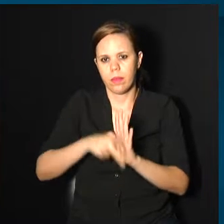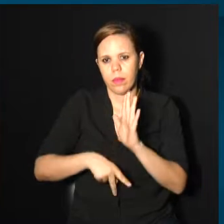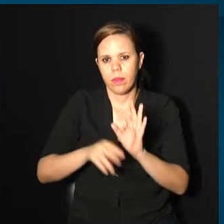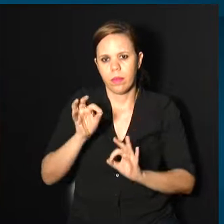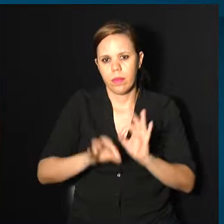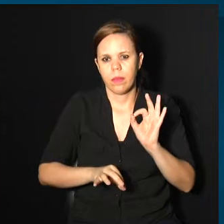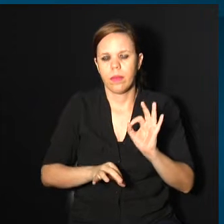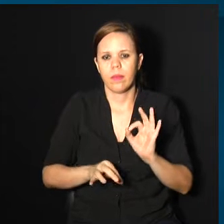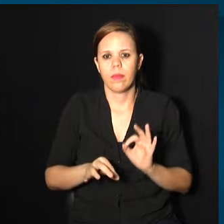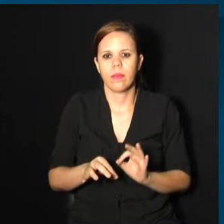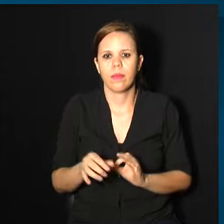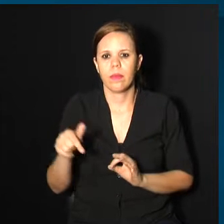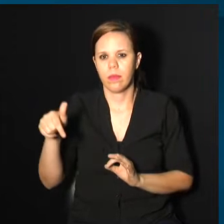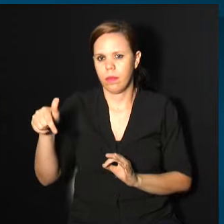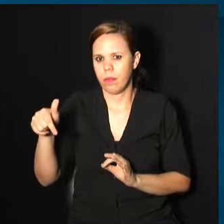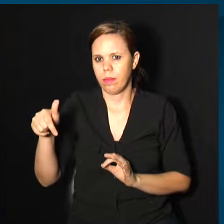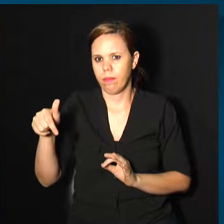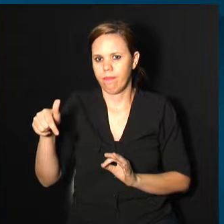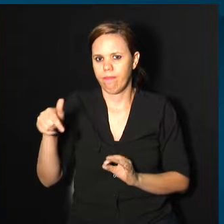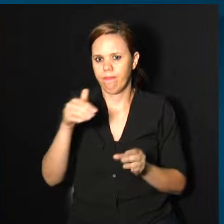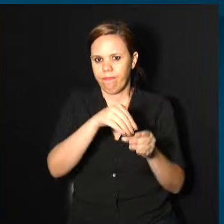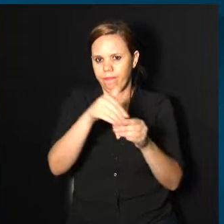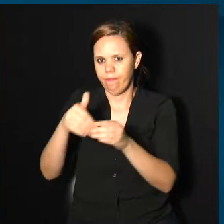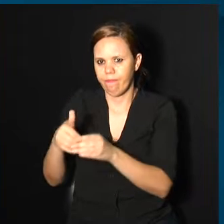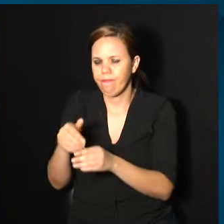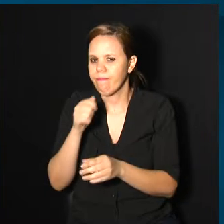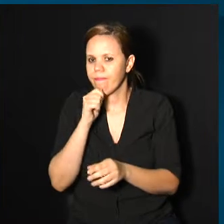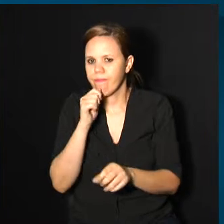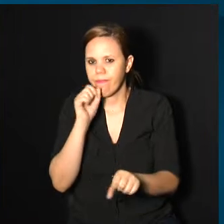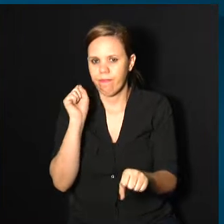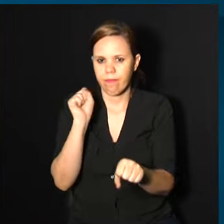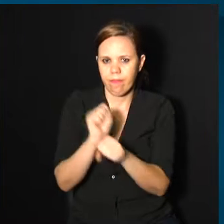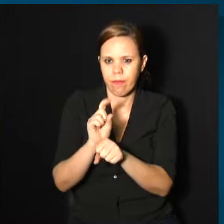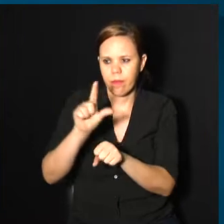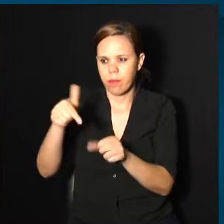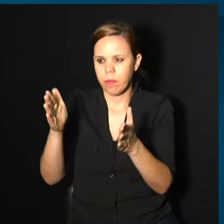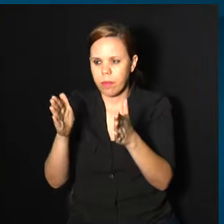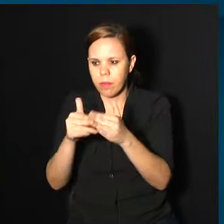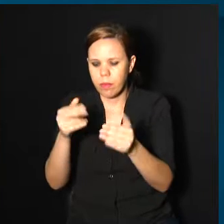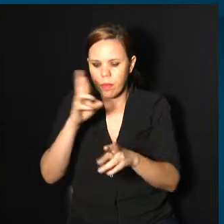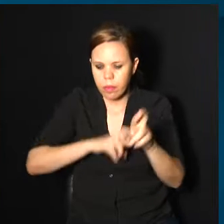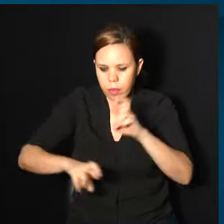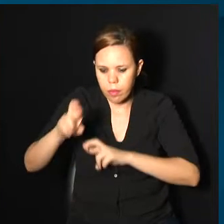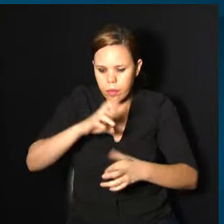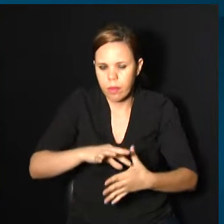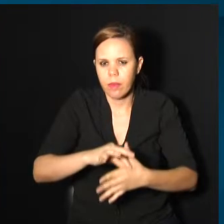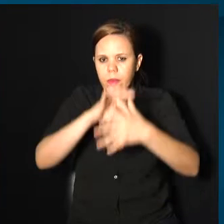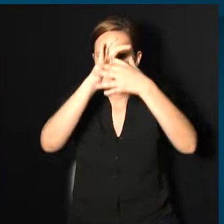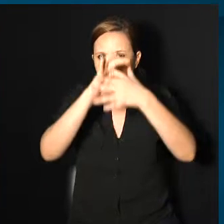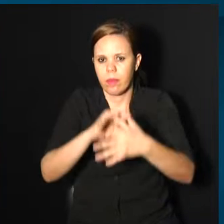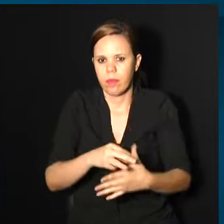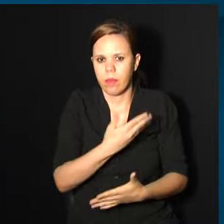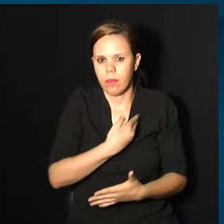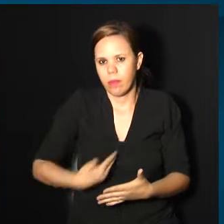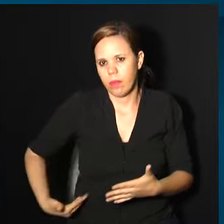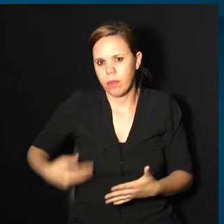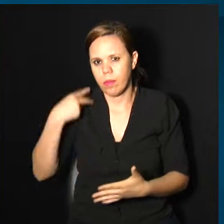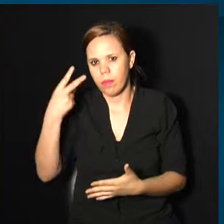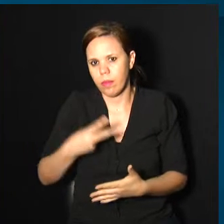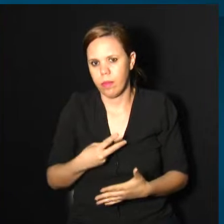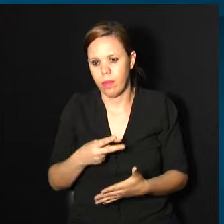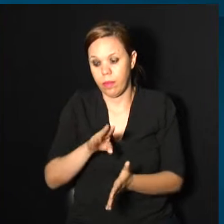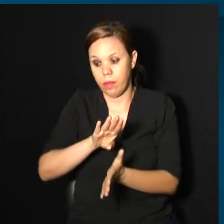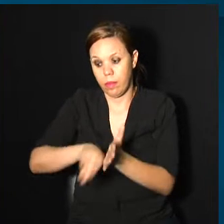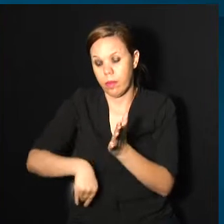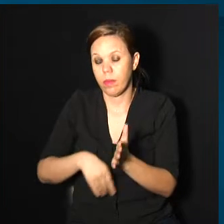na pauta, 7 tiveram a votação adiada após pedido de vistas da liderança de governo e da retirada de